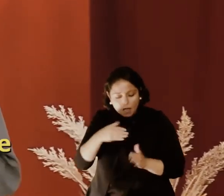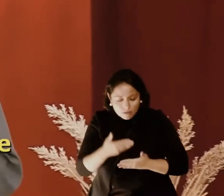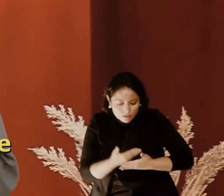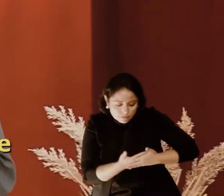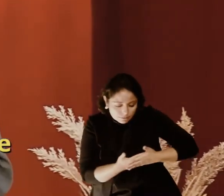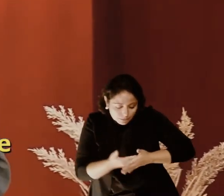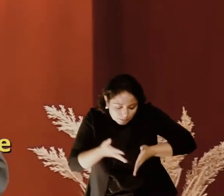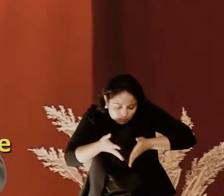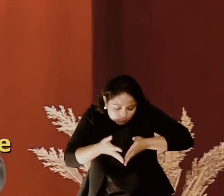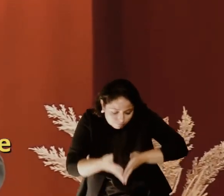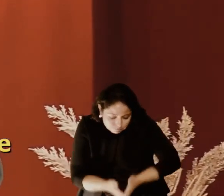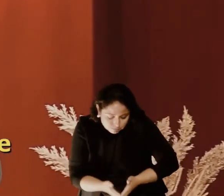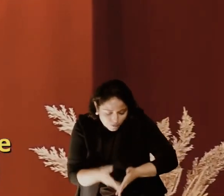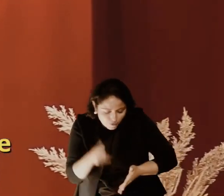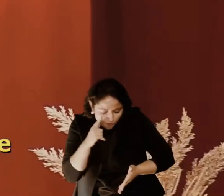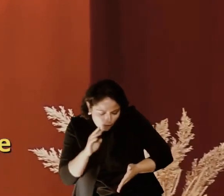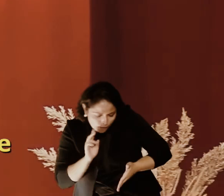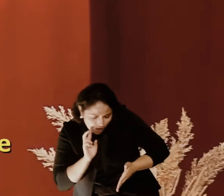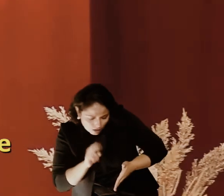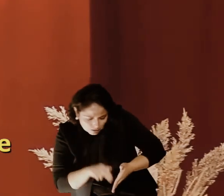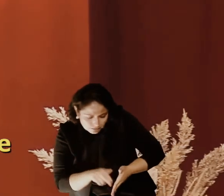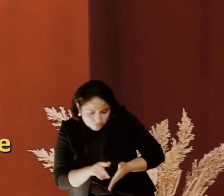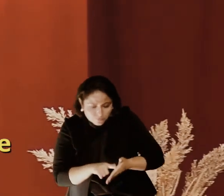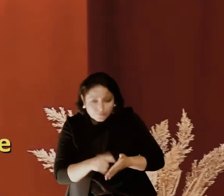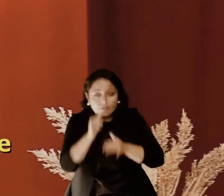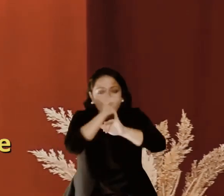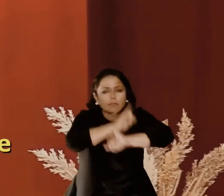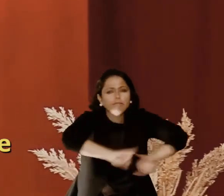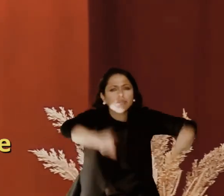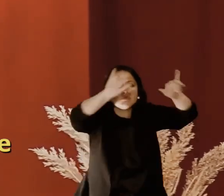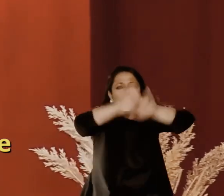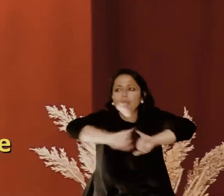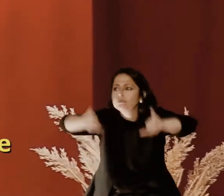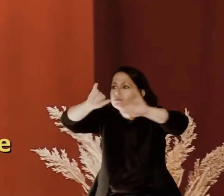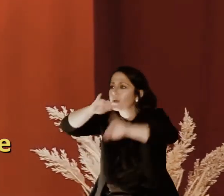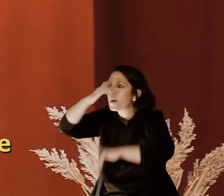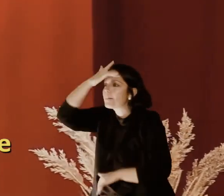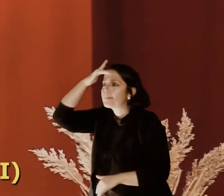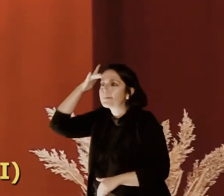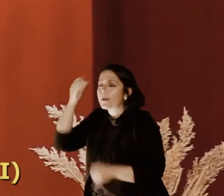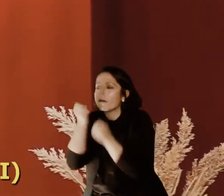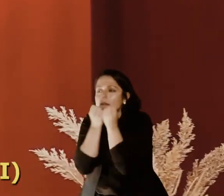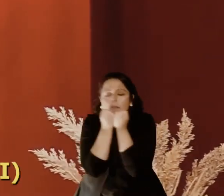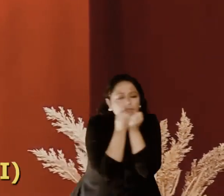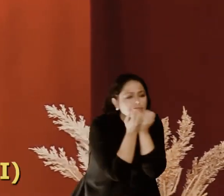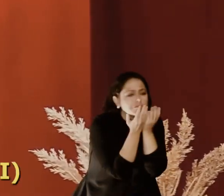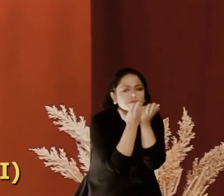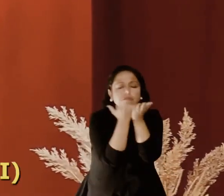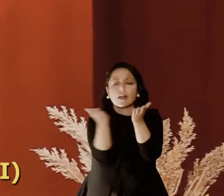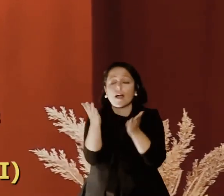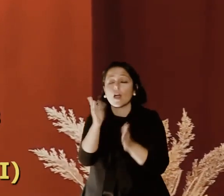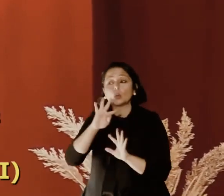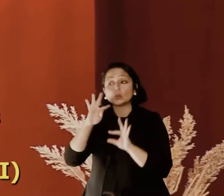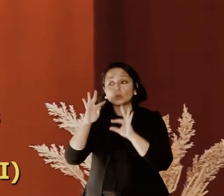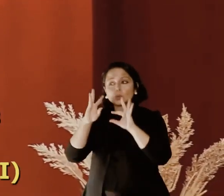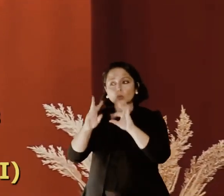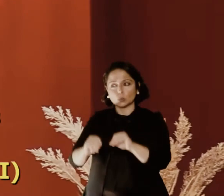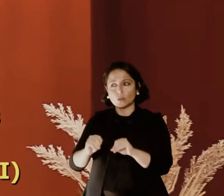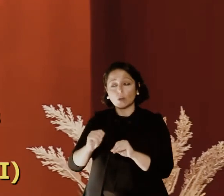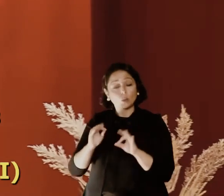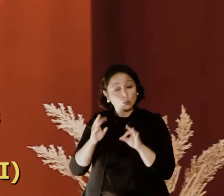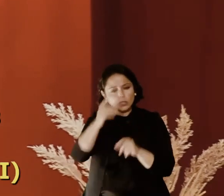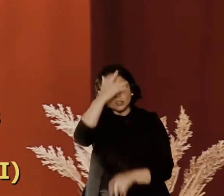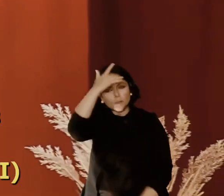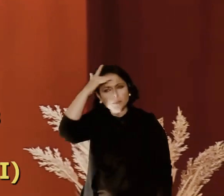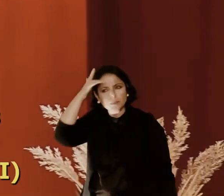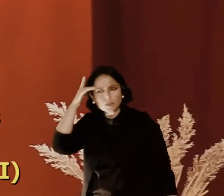manjedoura. Depois de o verem, contaram a todos o que lhes fora dito a respeito daquele menino. E todos os que